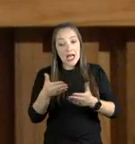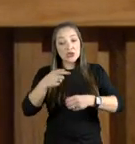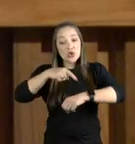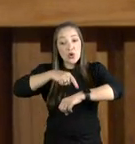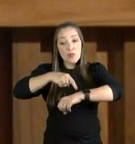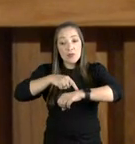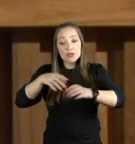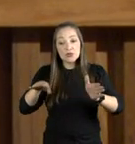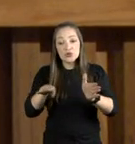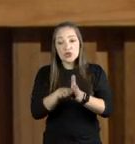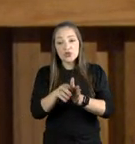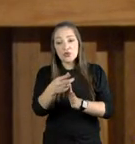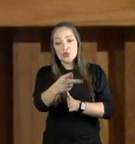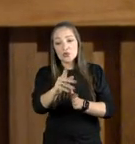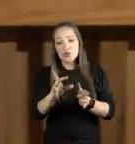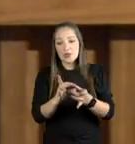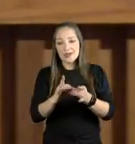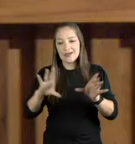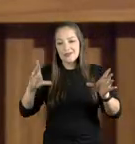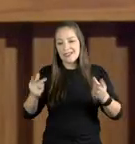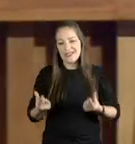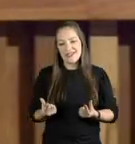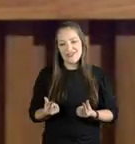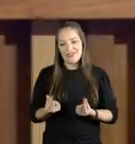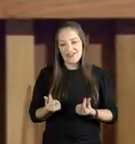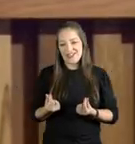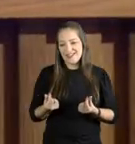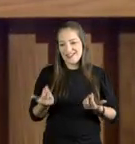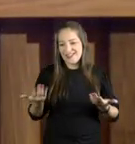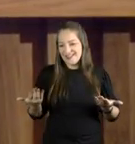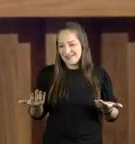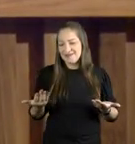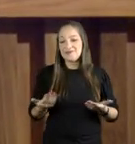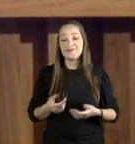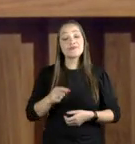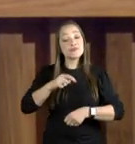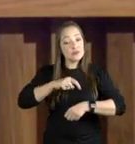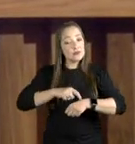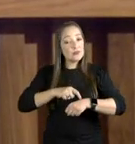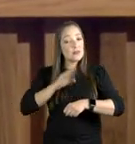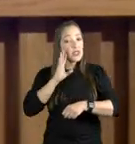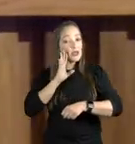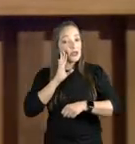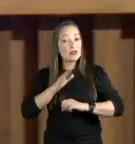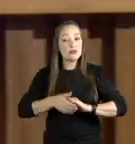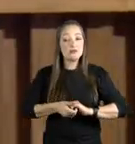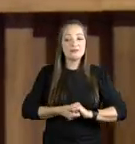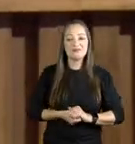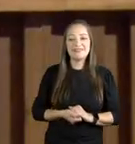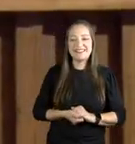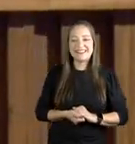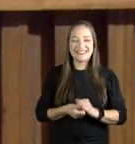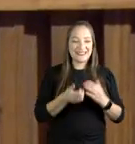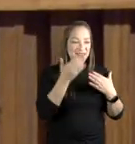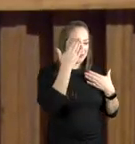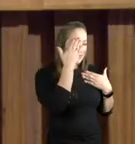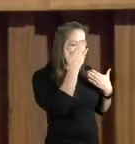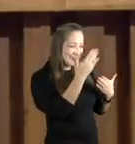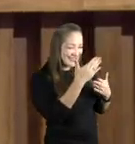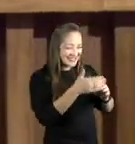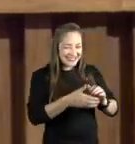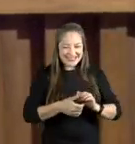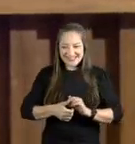sua liberdade financeira. Né? Então, é um momento legal. Tá bom? Obrigado, viu?